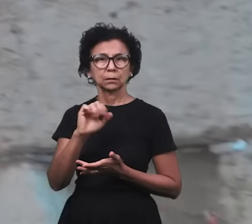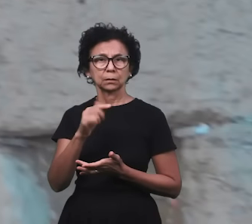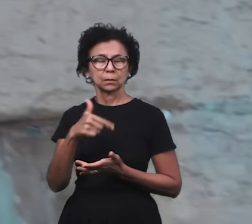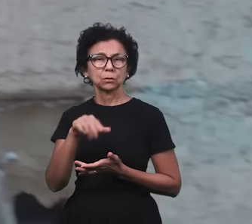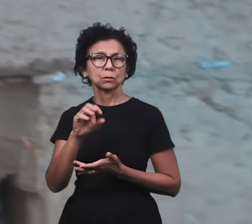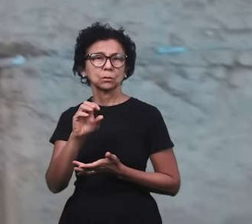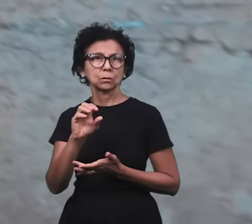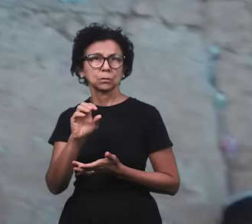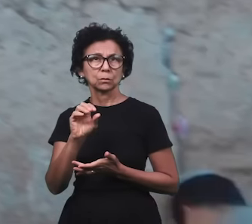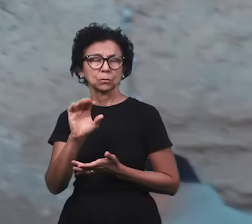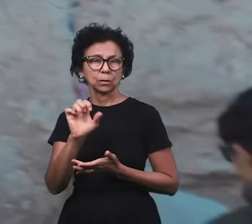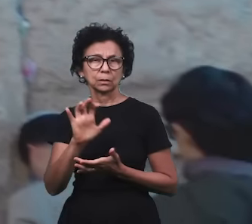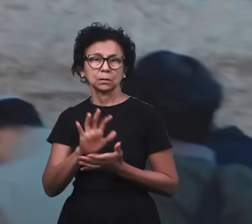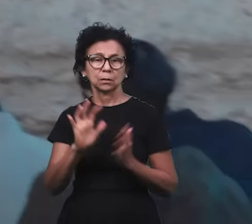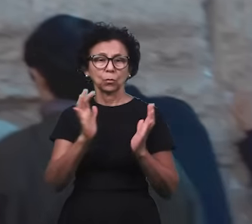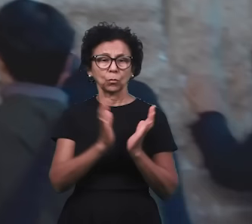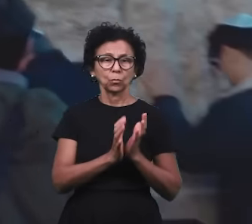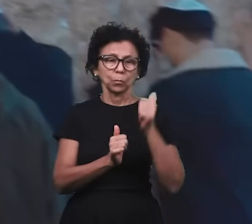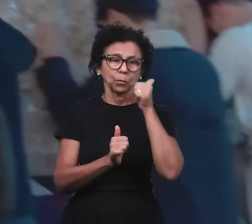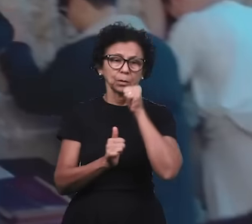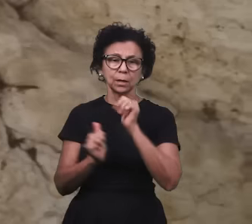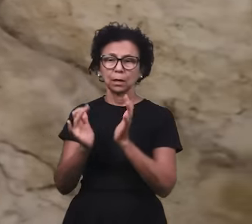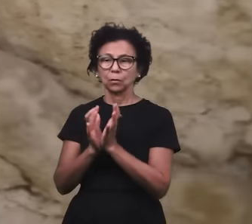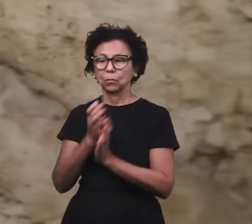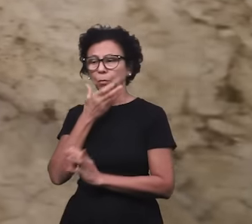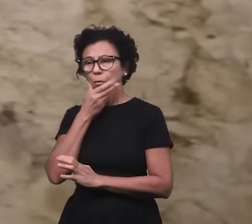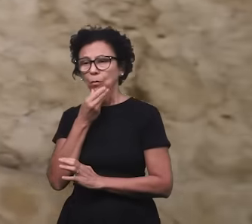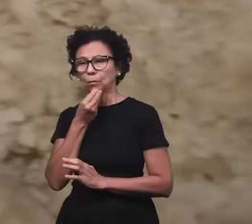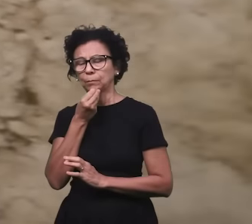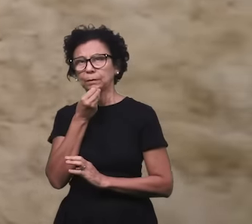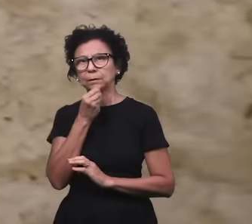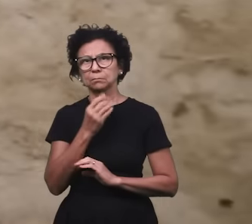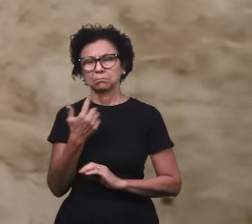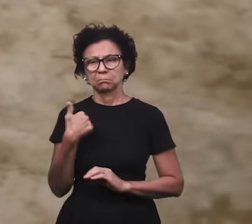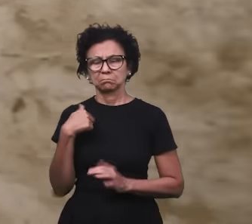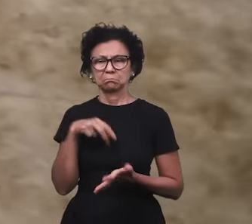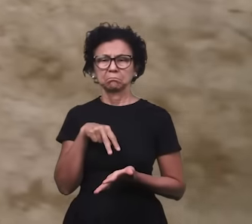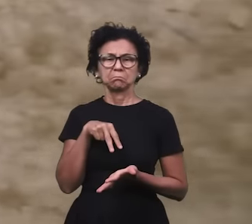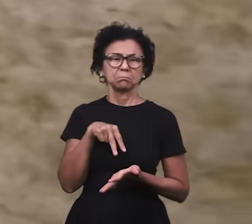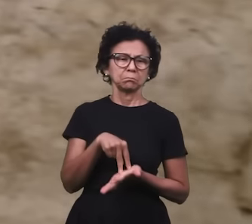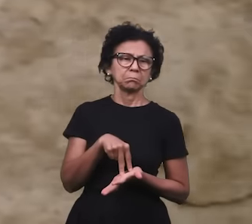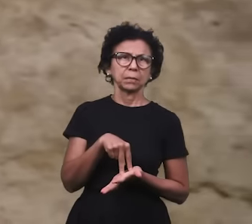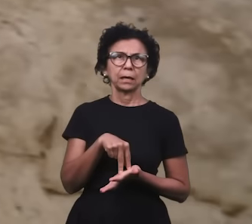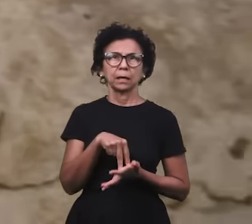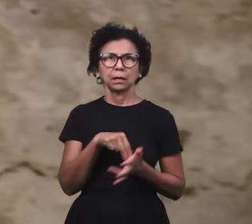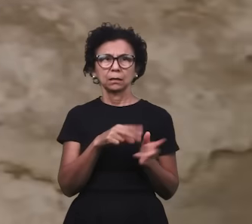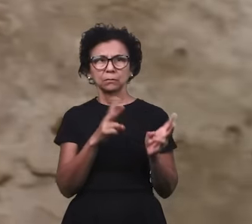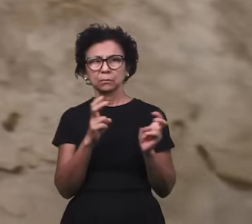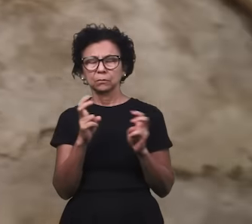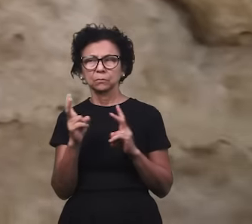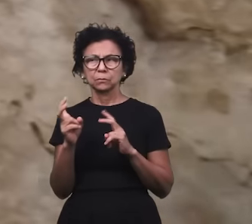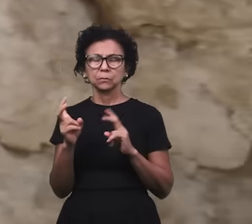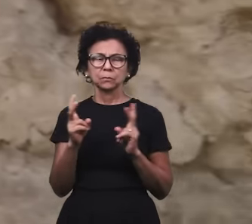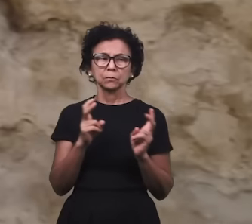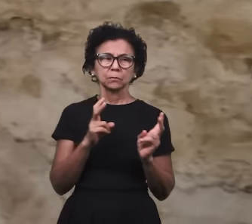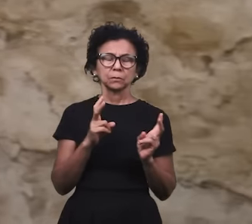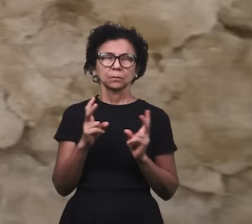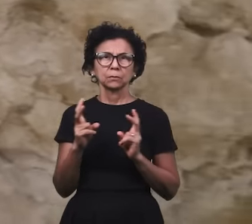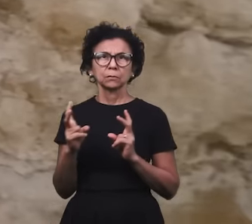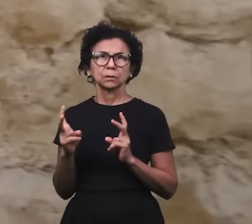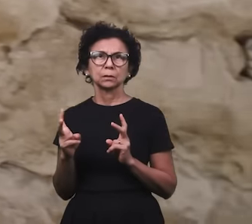então nós vamos ver nas imagens aí, e uma parte dos homens. Eu observei uma coisa, eu estava ali em pé, o tempo passando, 6 horas